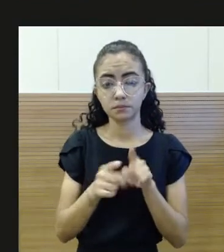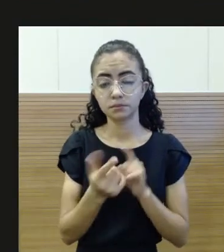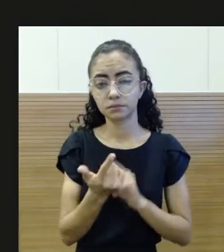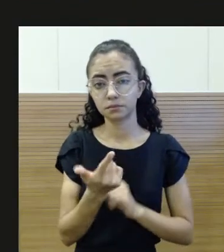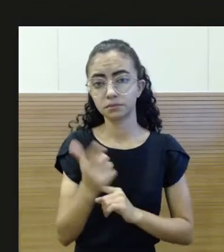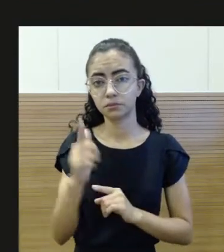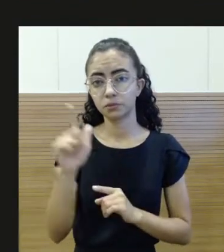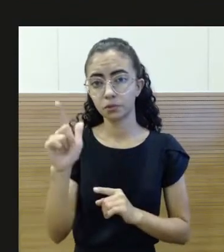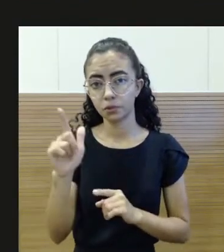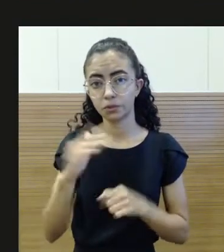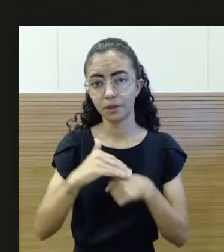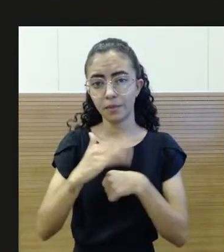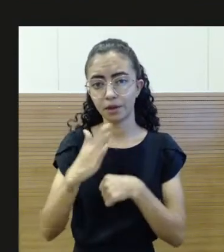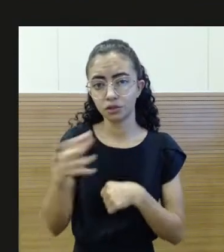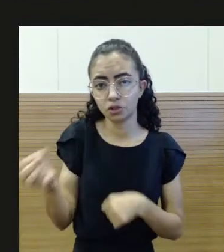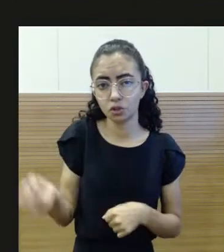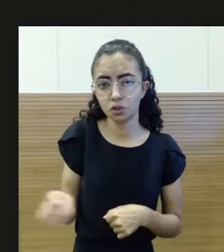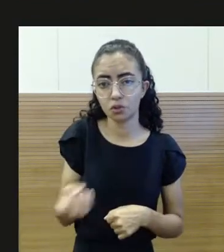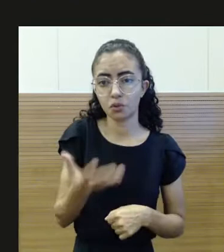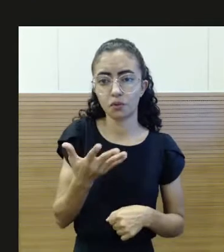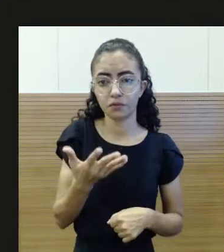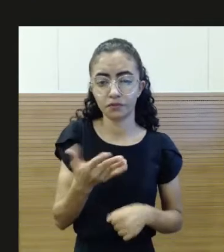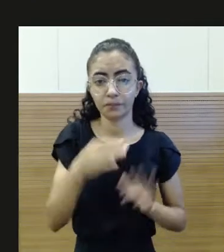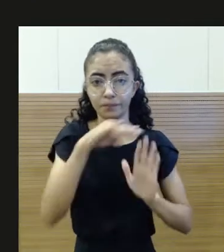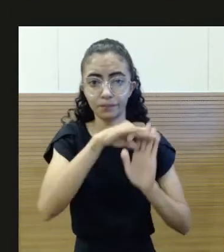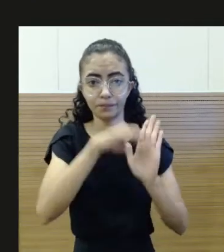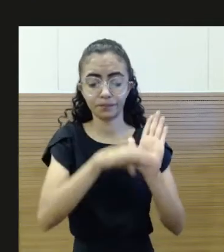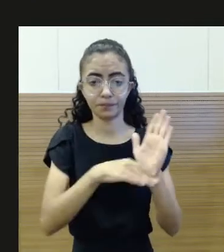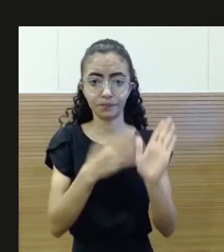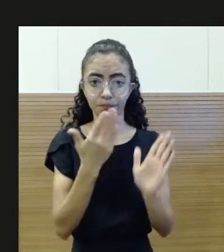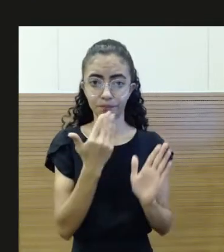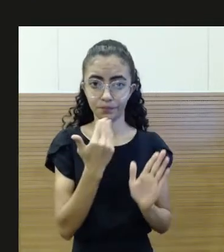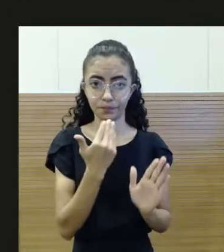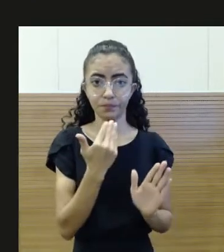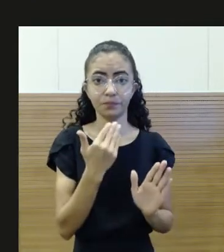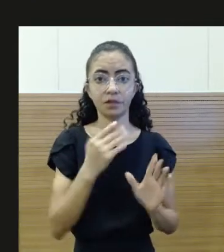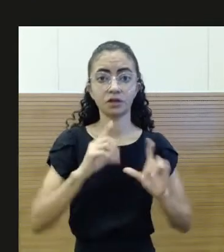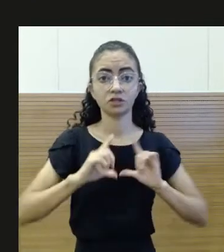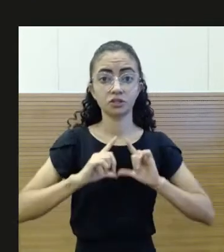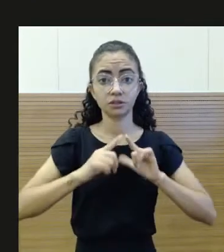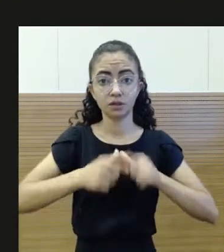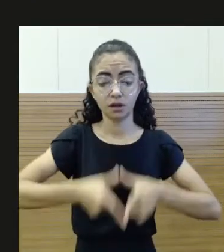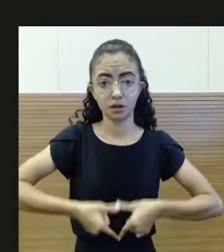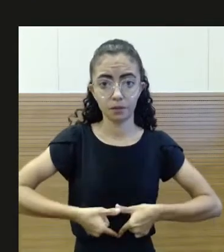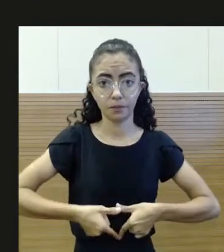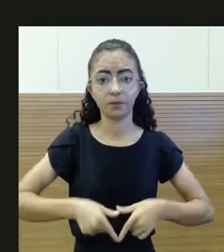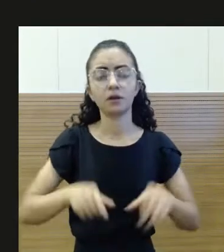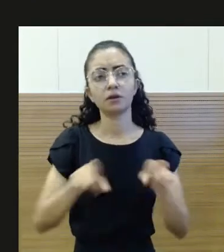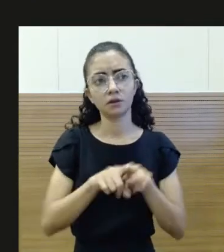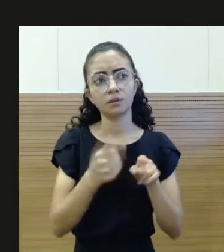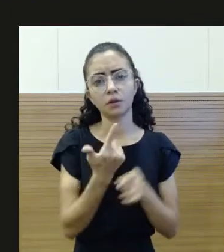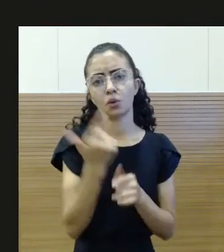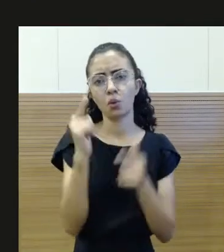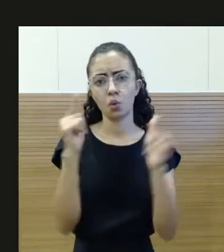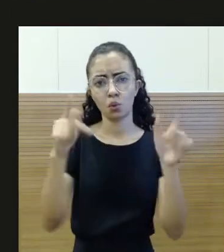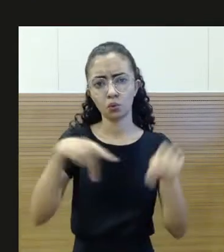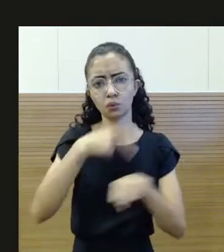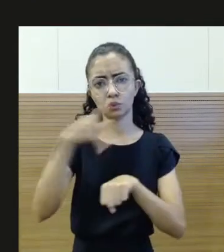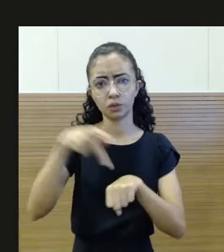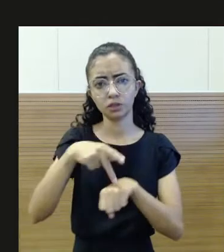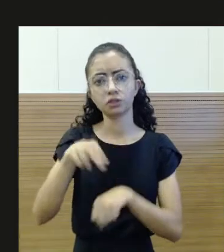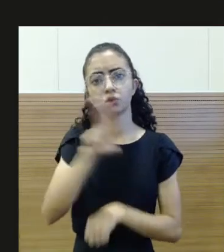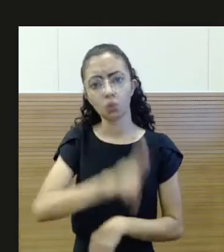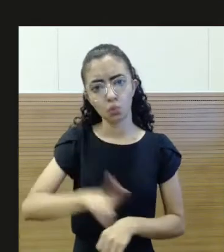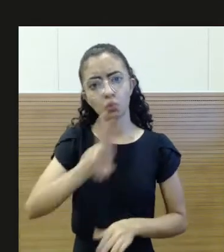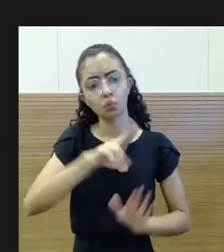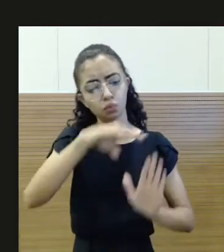brasileiro, e a mais recente é a guia alimentar de Israel. Alguns outros países também já utilizando